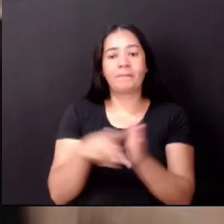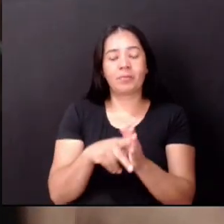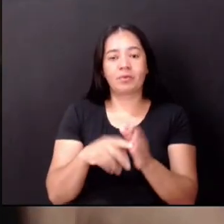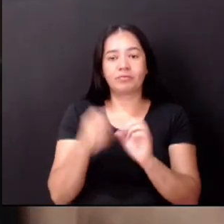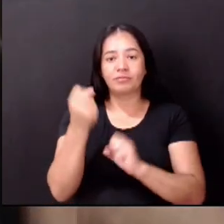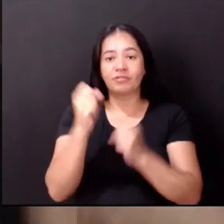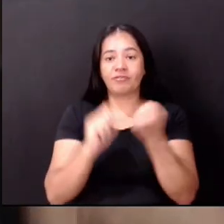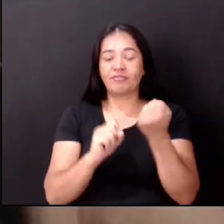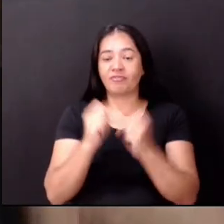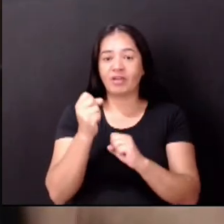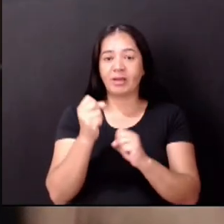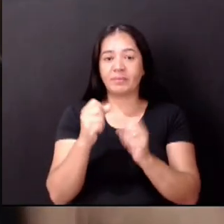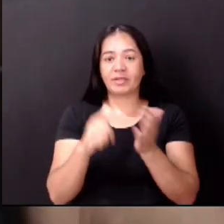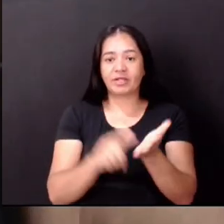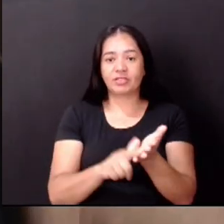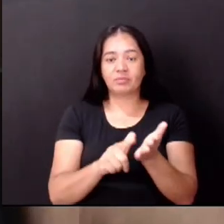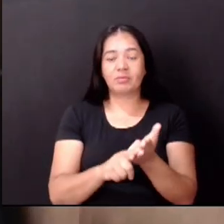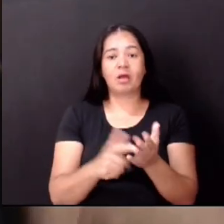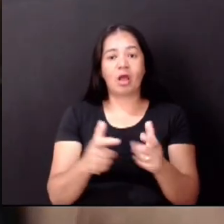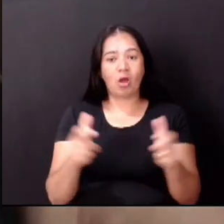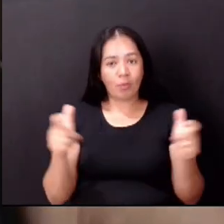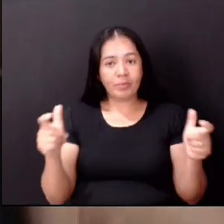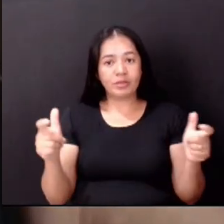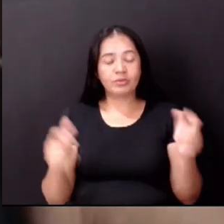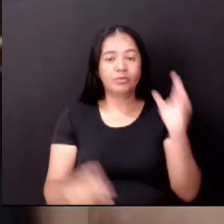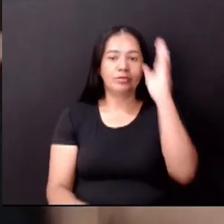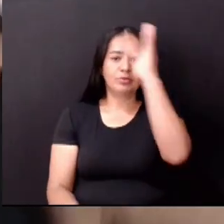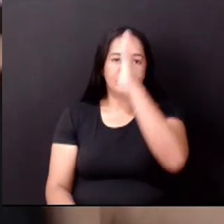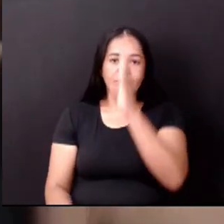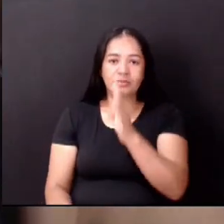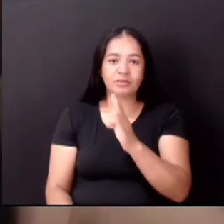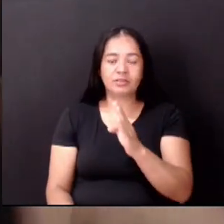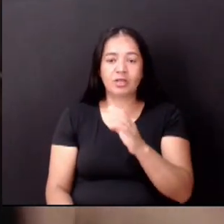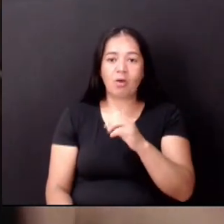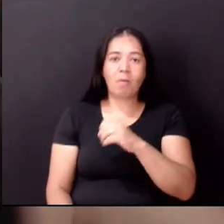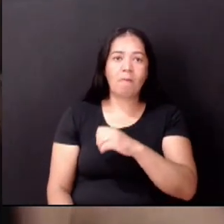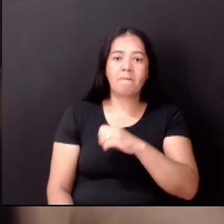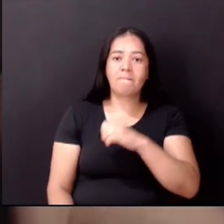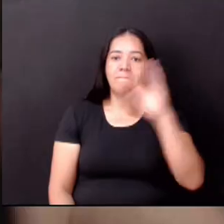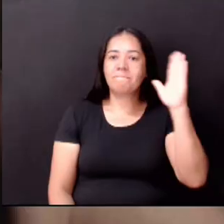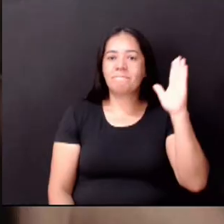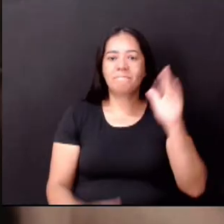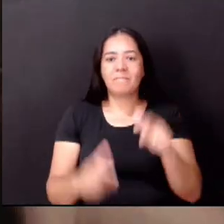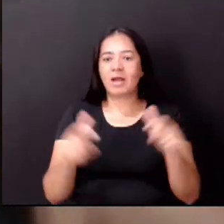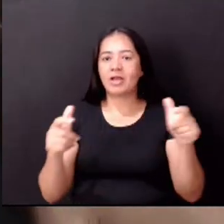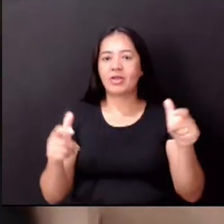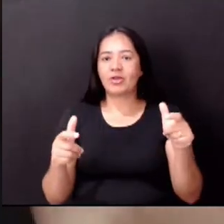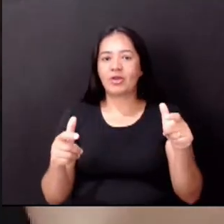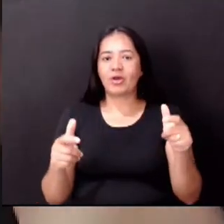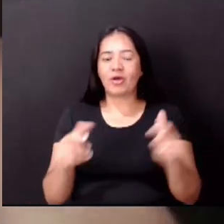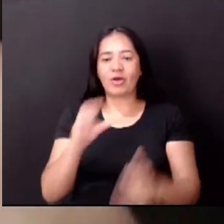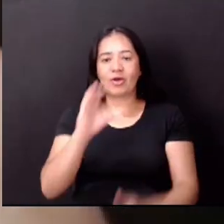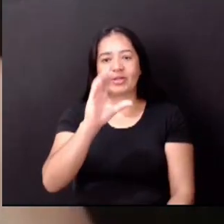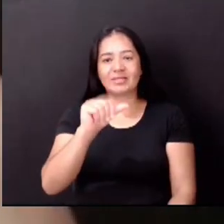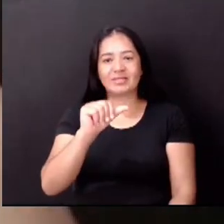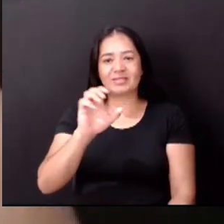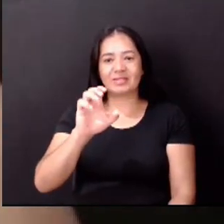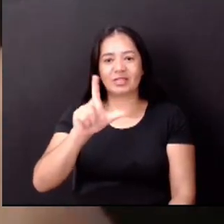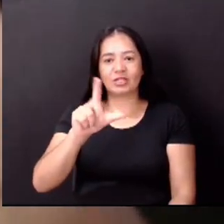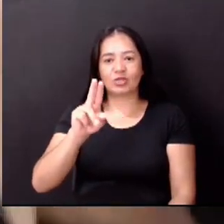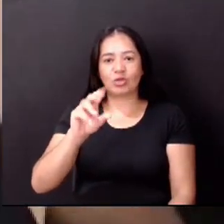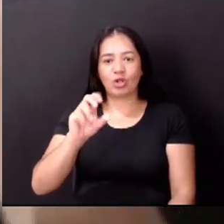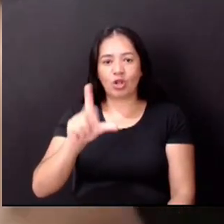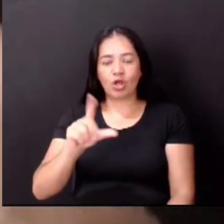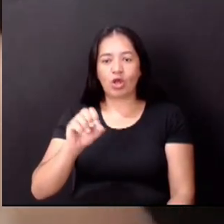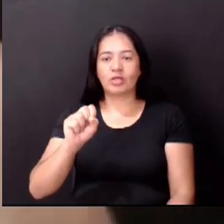tem aumentado e o Brasil é um dos maiores fornecedores de celulose fina no mundo. Mas o que